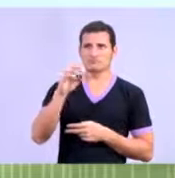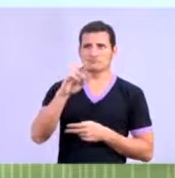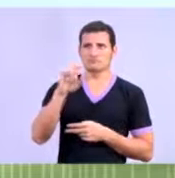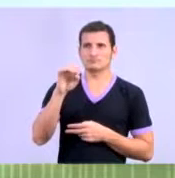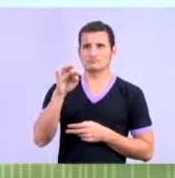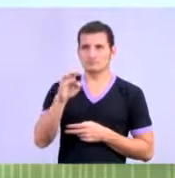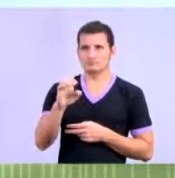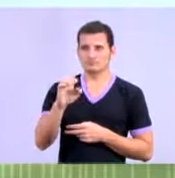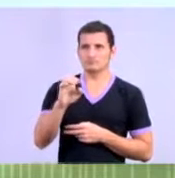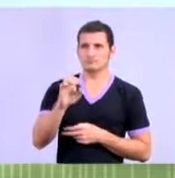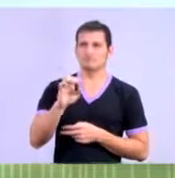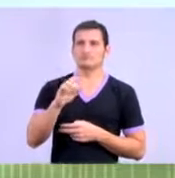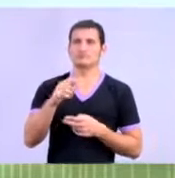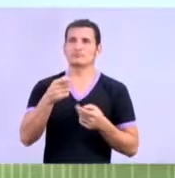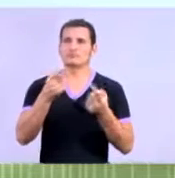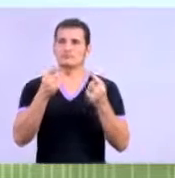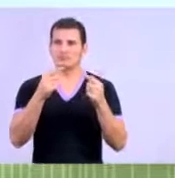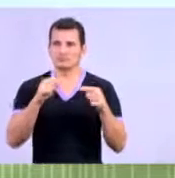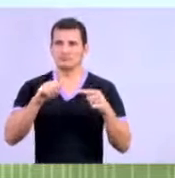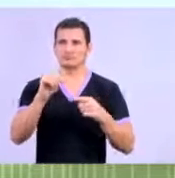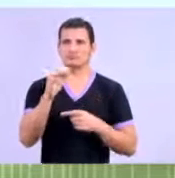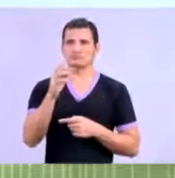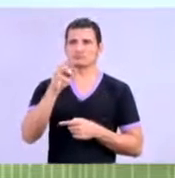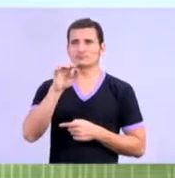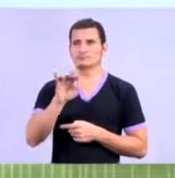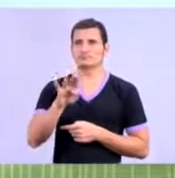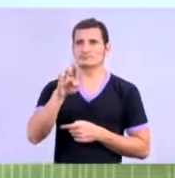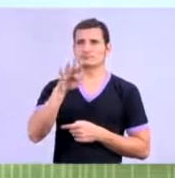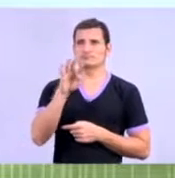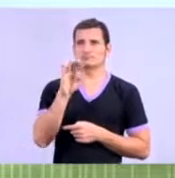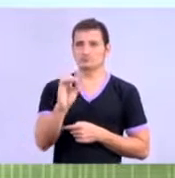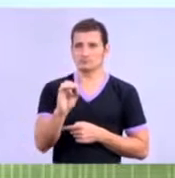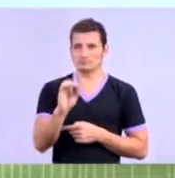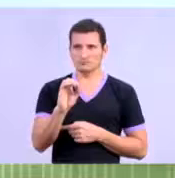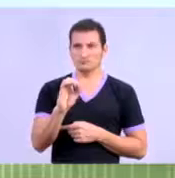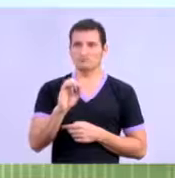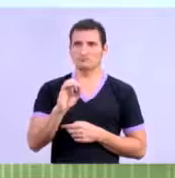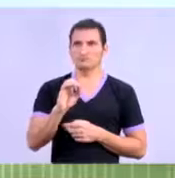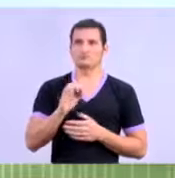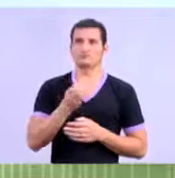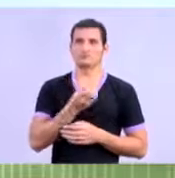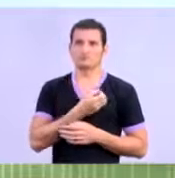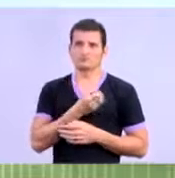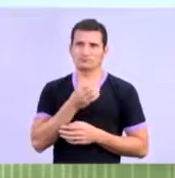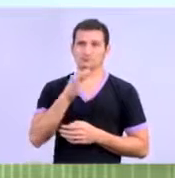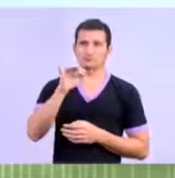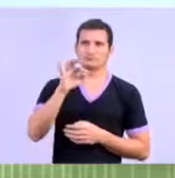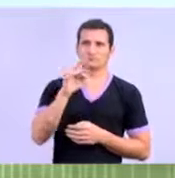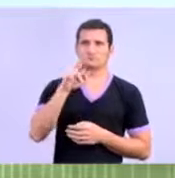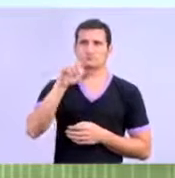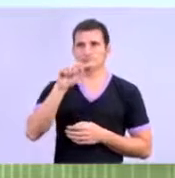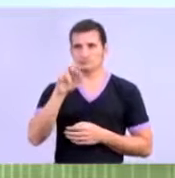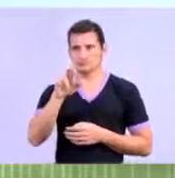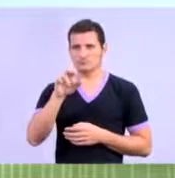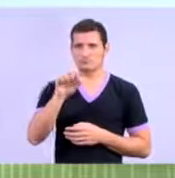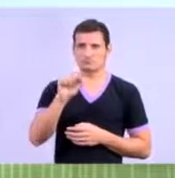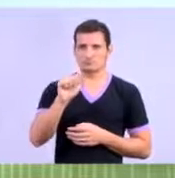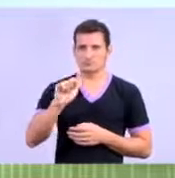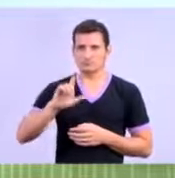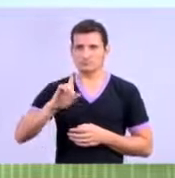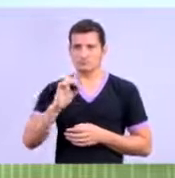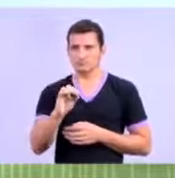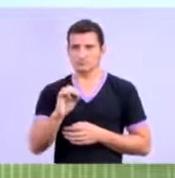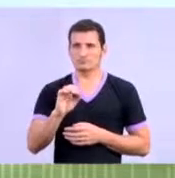depois, nós criamos atributos da classe corrente, conta corrente, feito, né? Número, titular e saldo. Logo depois, nós criamos